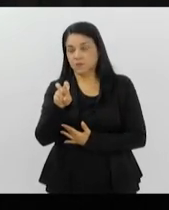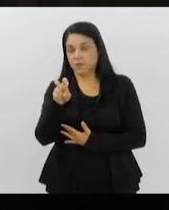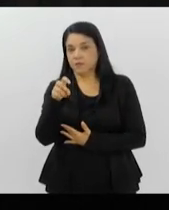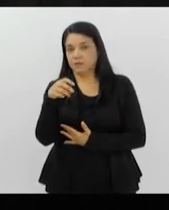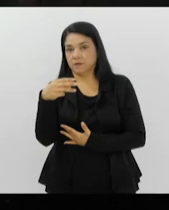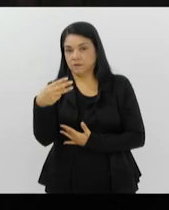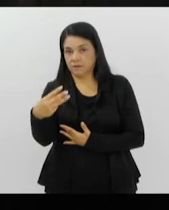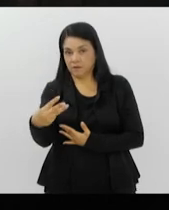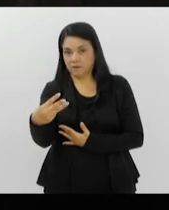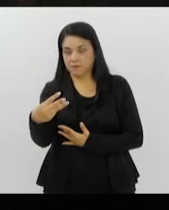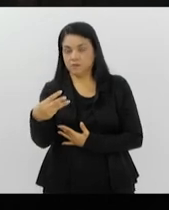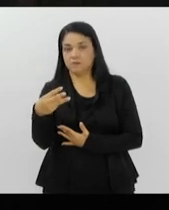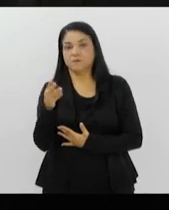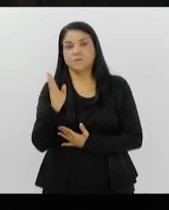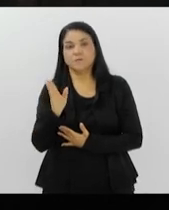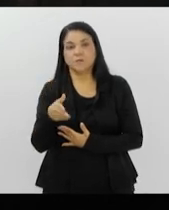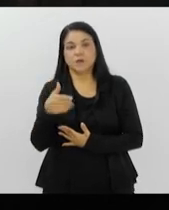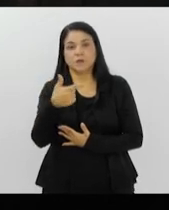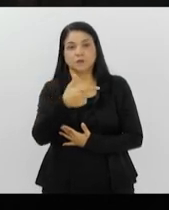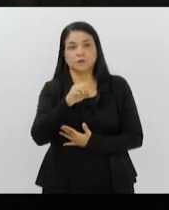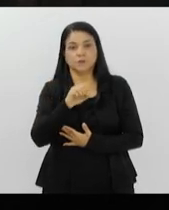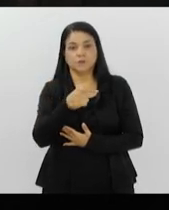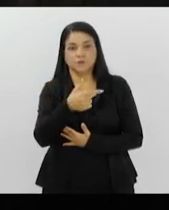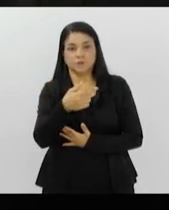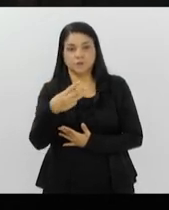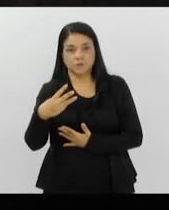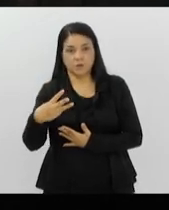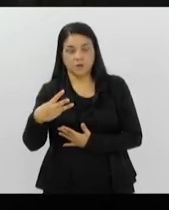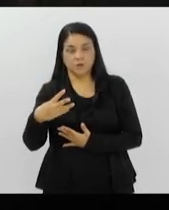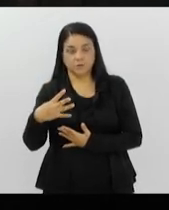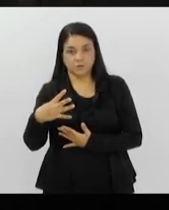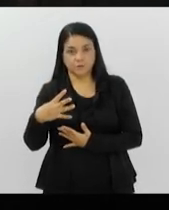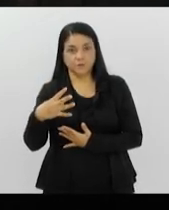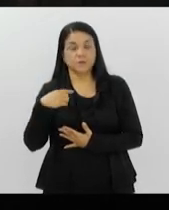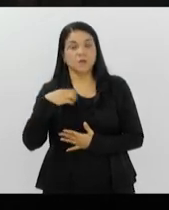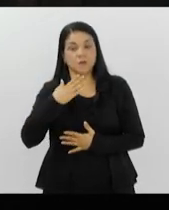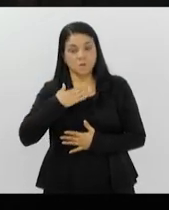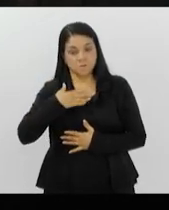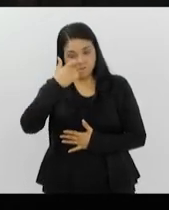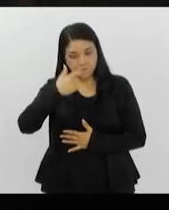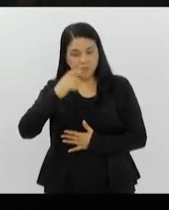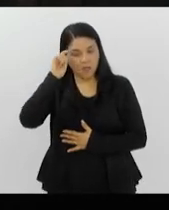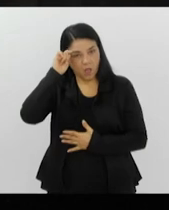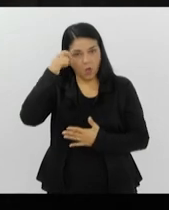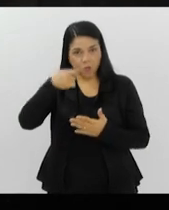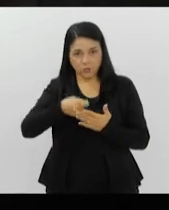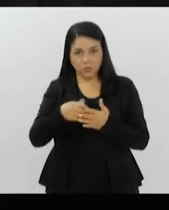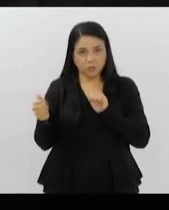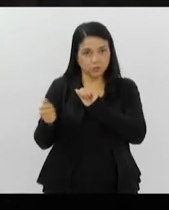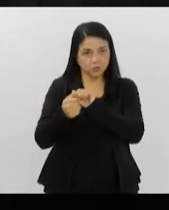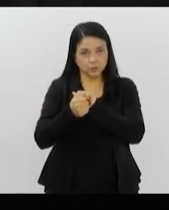4353 de 2024, de minha autoria com o deputado Cláudio Caiado,